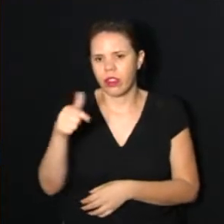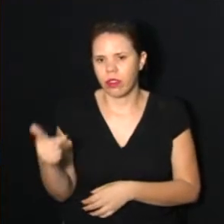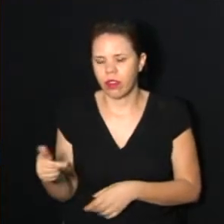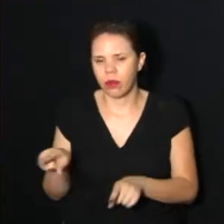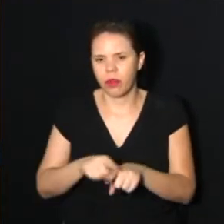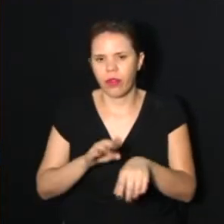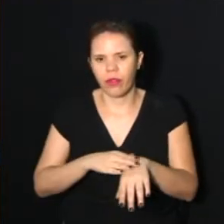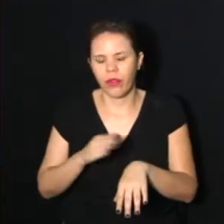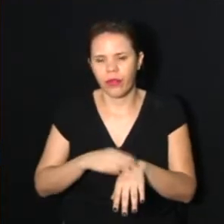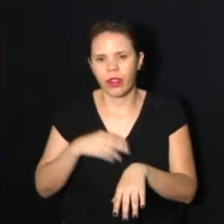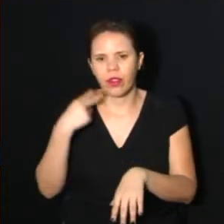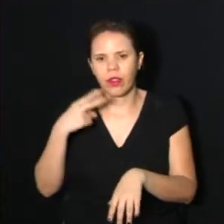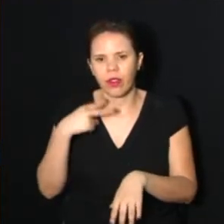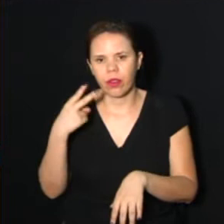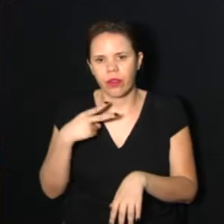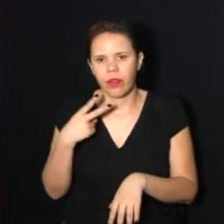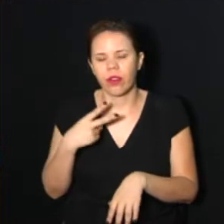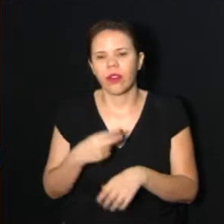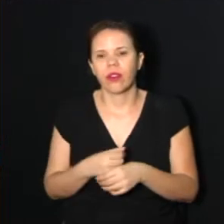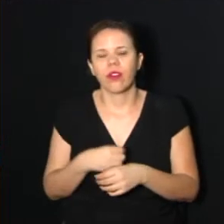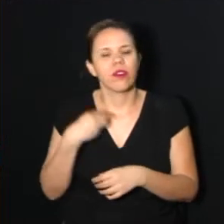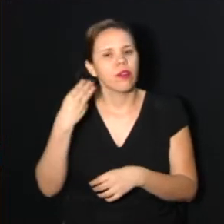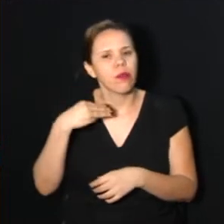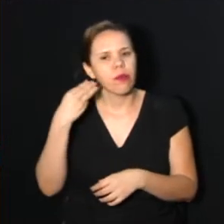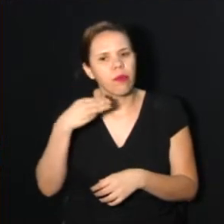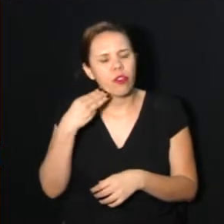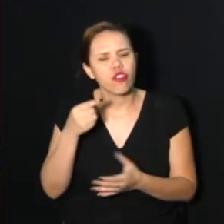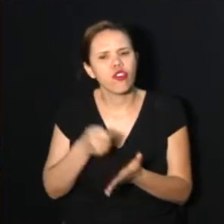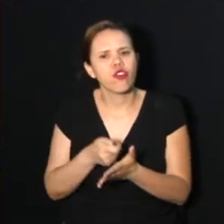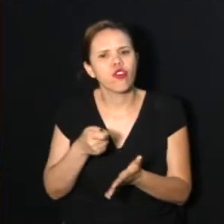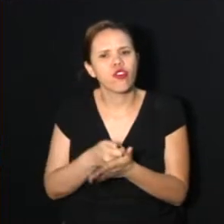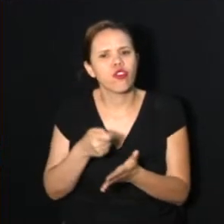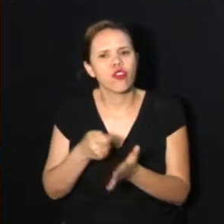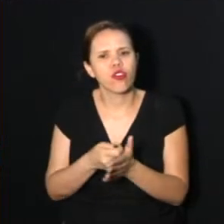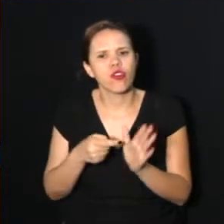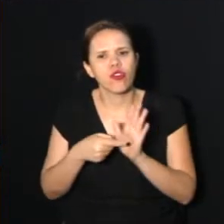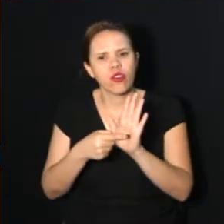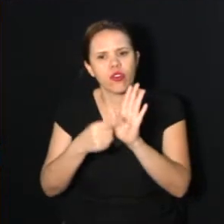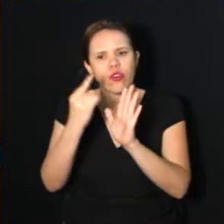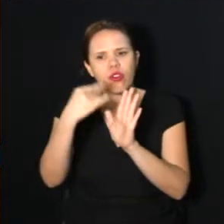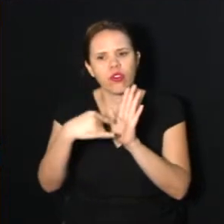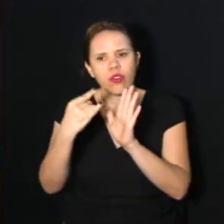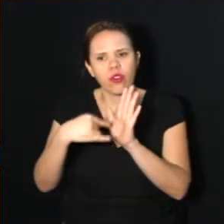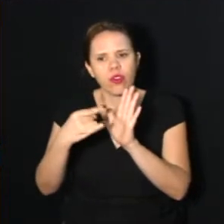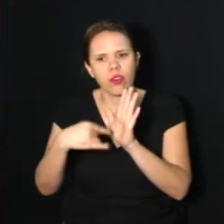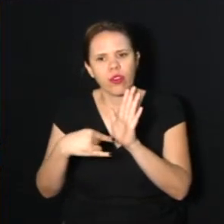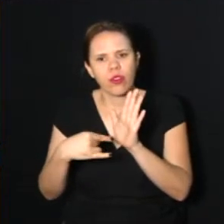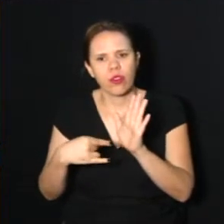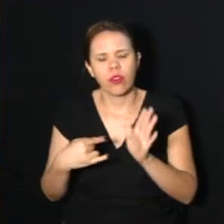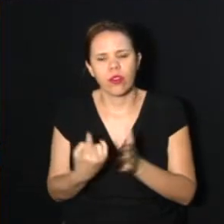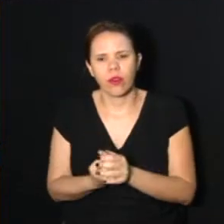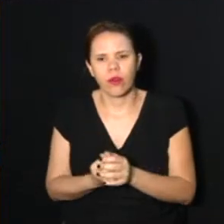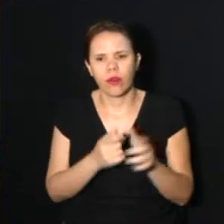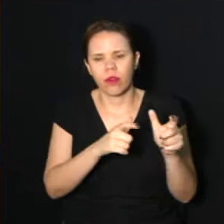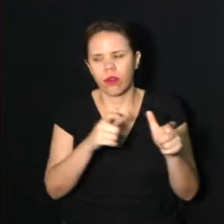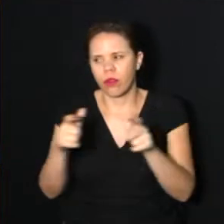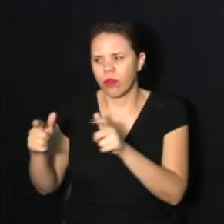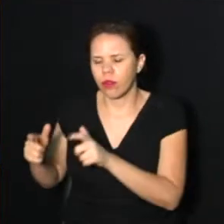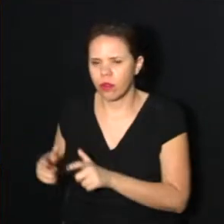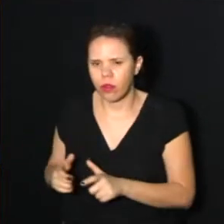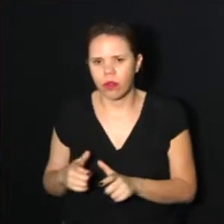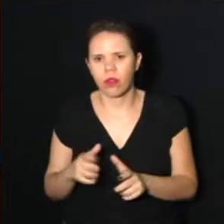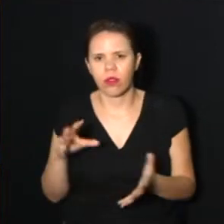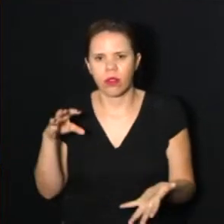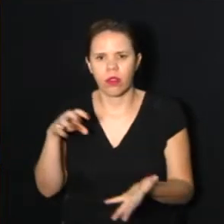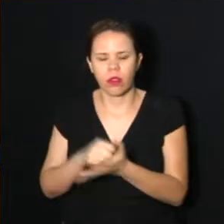autoria do vereador Marcos Bernardelli, que dispôs sobre a exigência de apresentação dos documentos que menciona para os estabelecimentos comerciais cadastrados